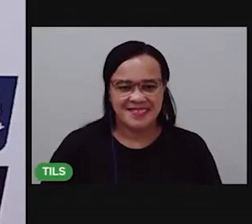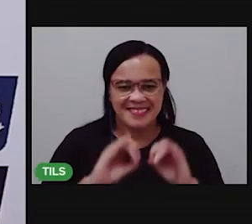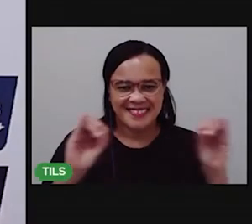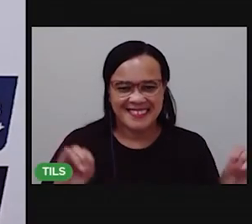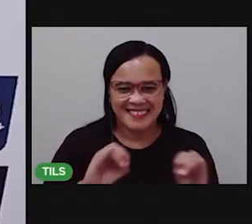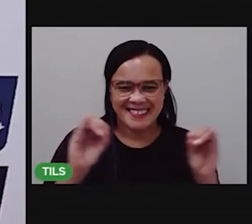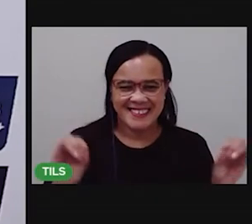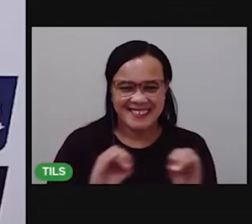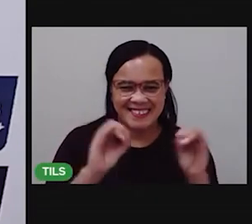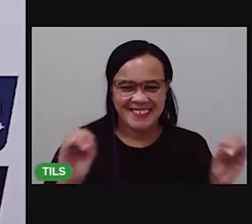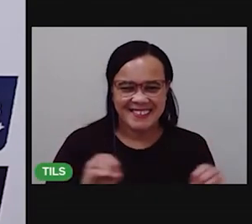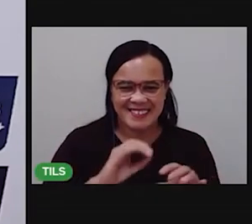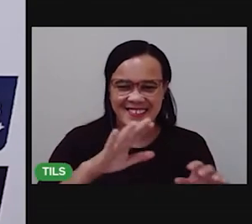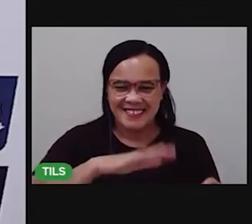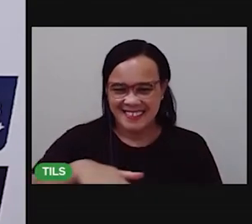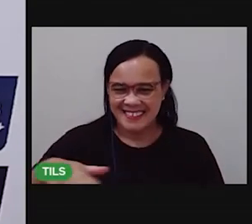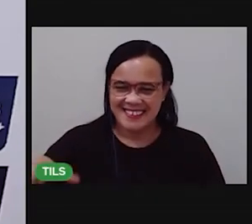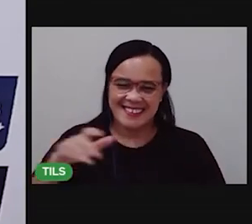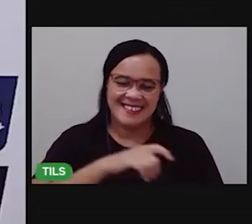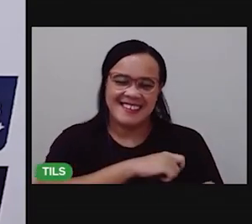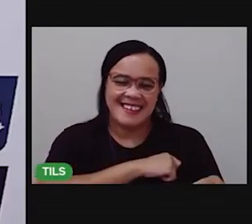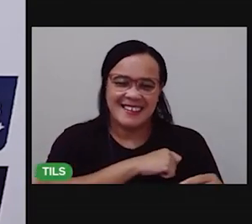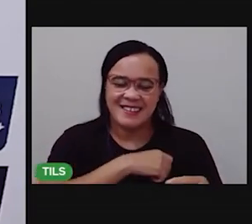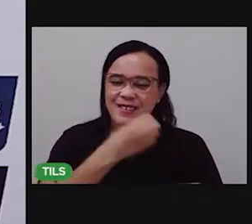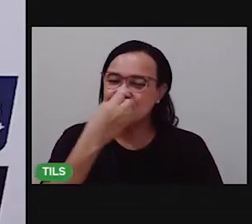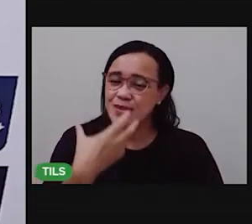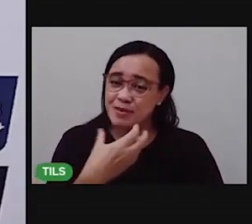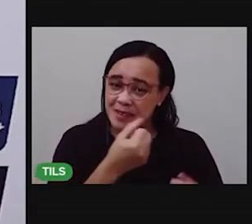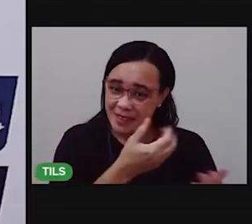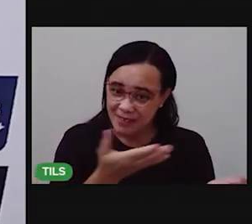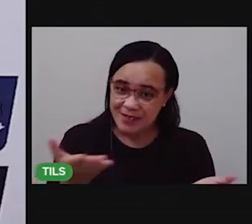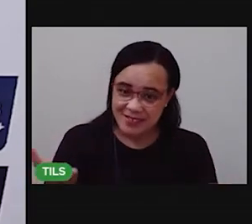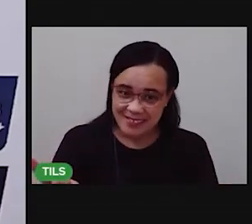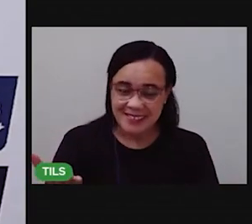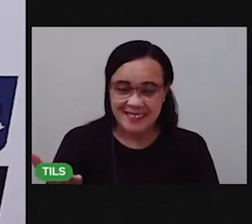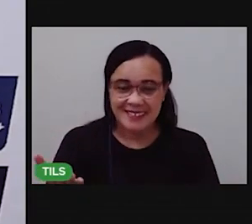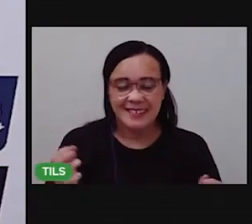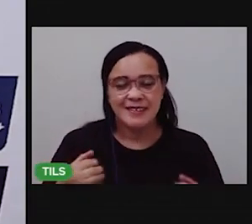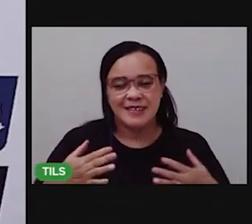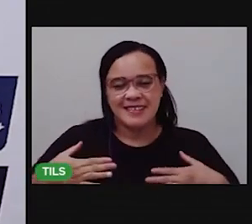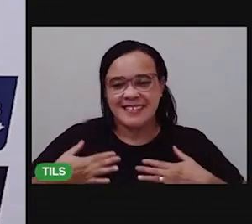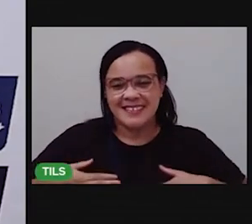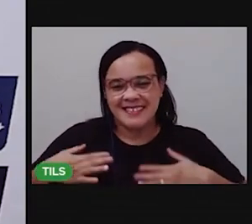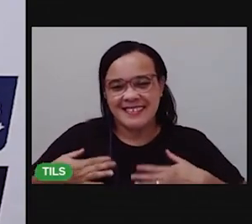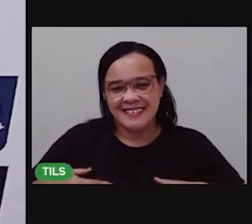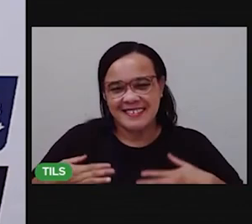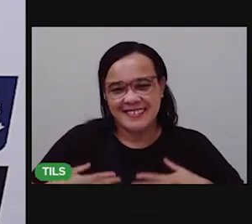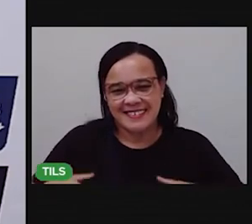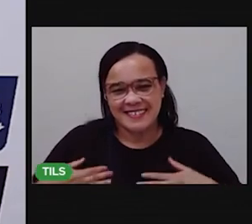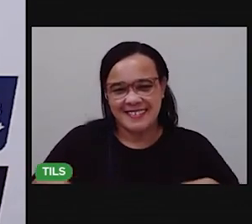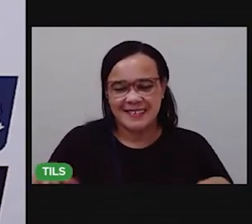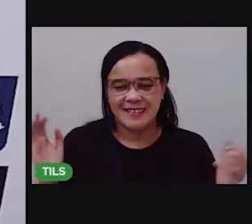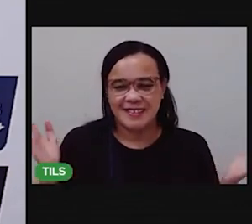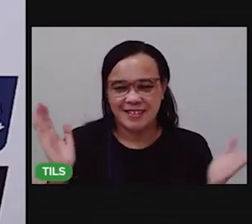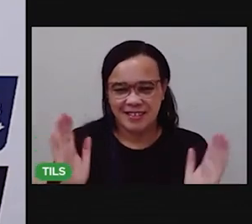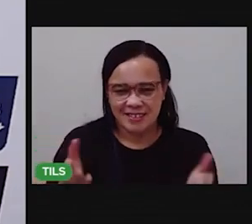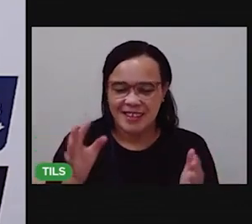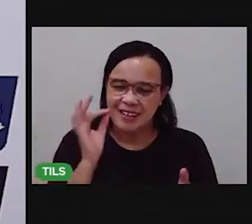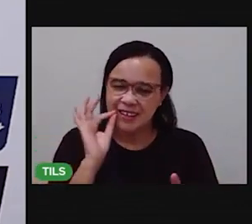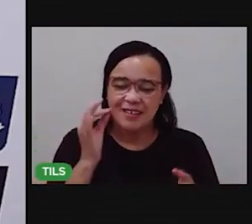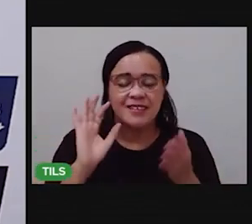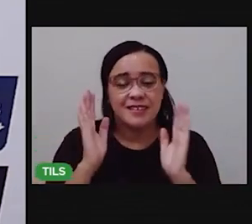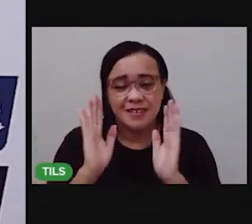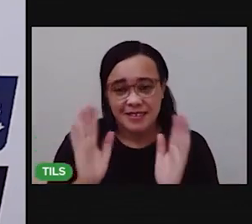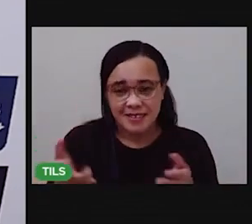Oi, crianças! Tudo bem com vocês? Já estão descansados, já foram ali tomar um café e agora a